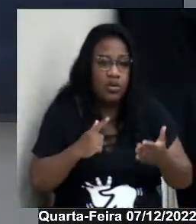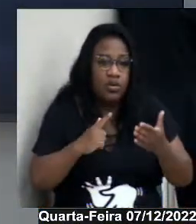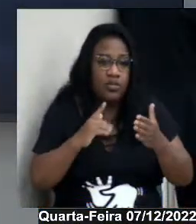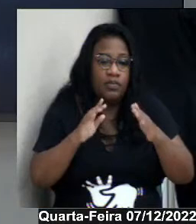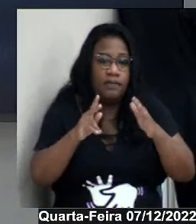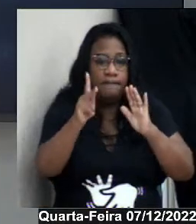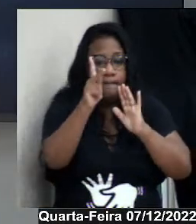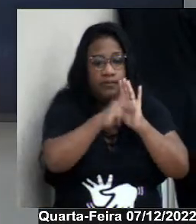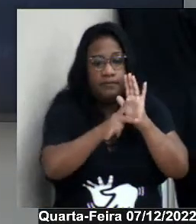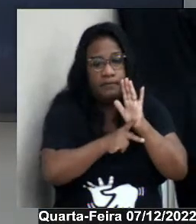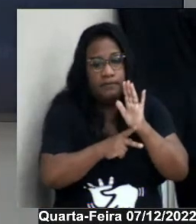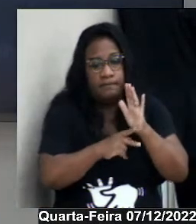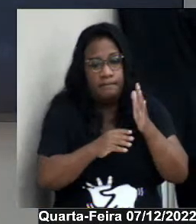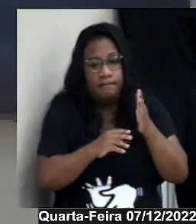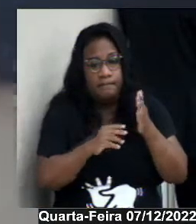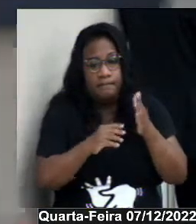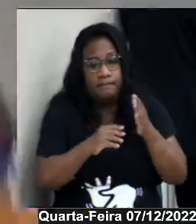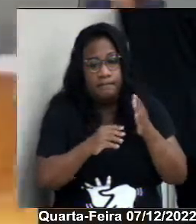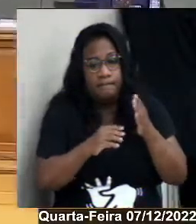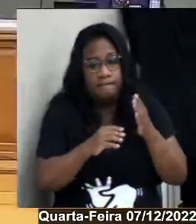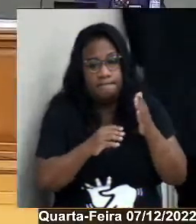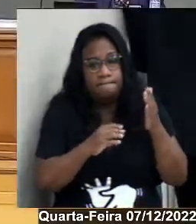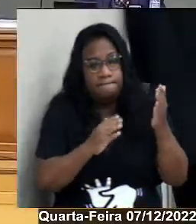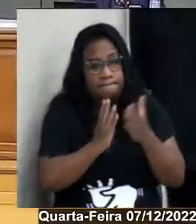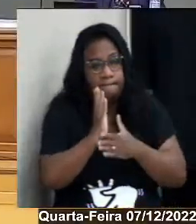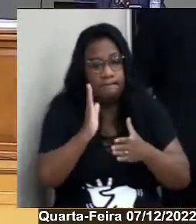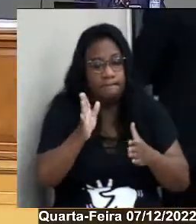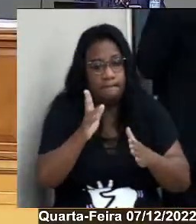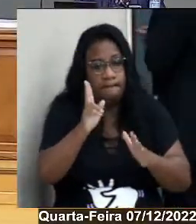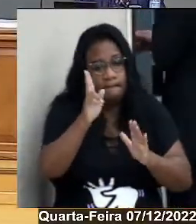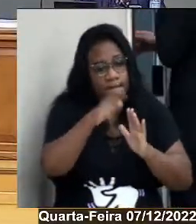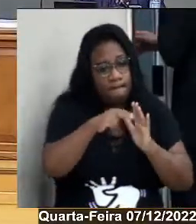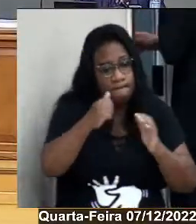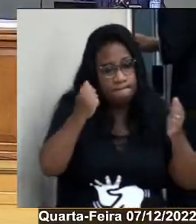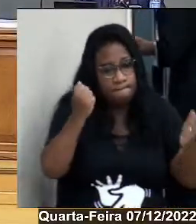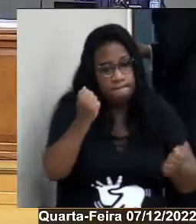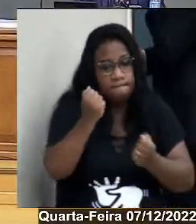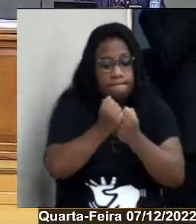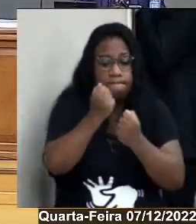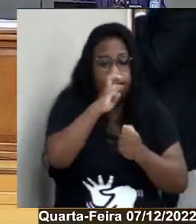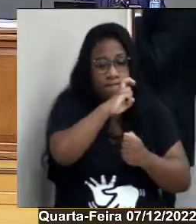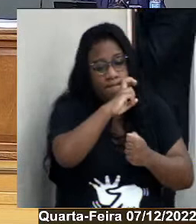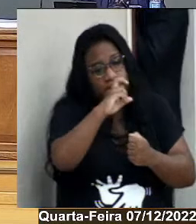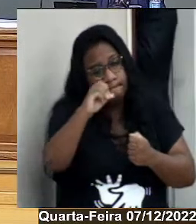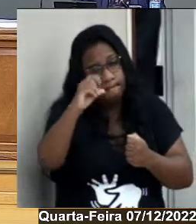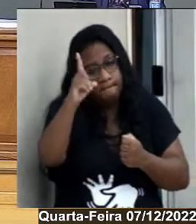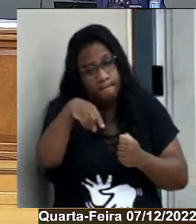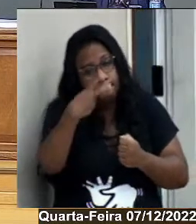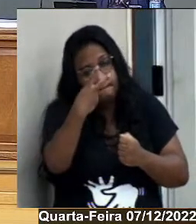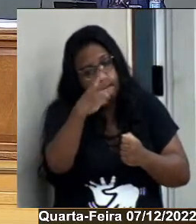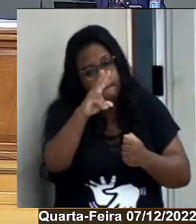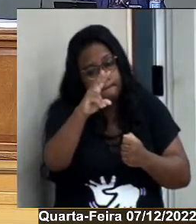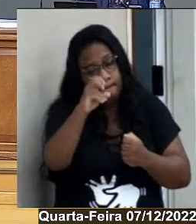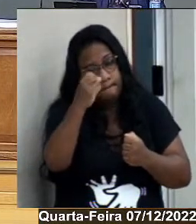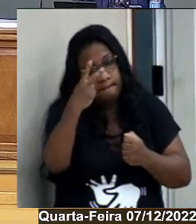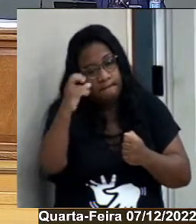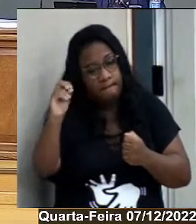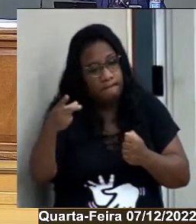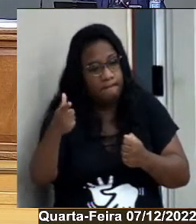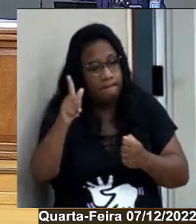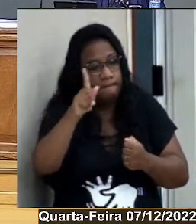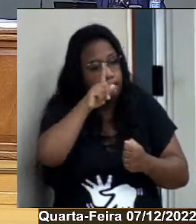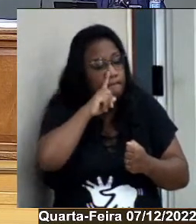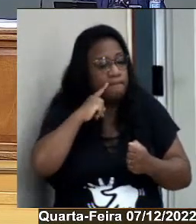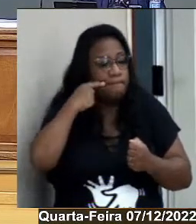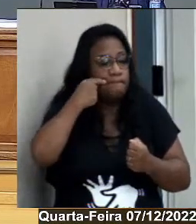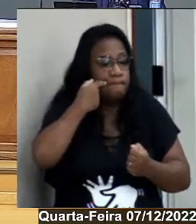O projeto está aprovado. Solicito ao senhor secretário que faça a leitura da moção de apoio número 50/2022, de autoria